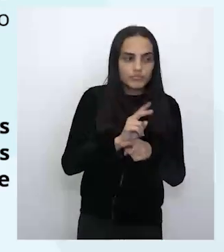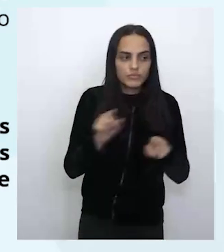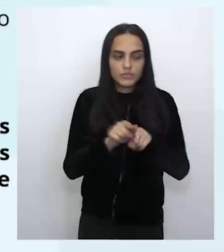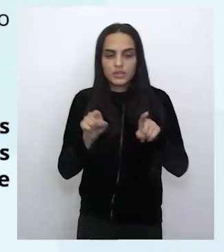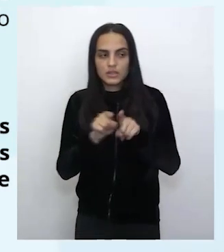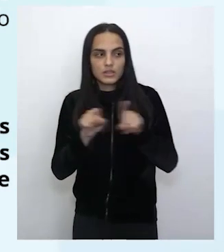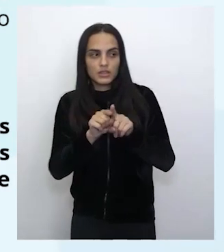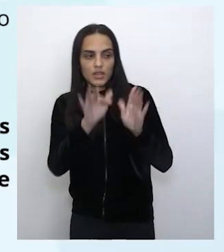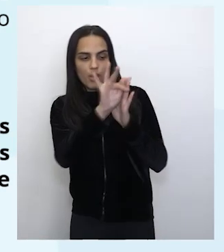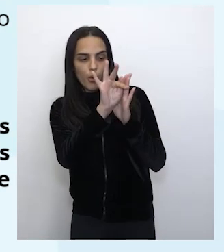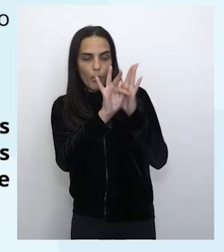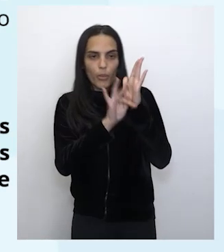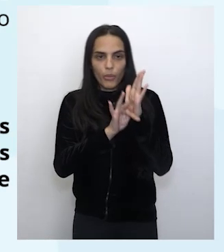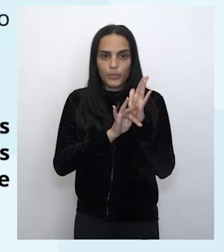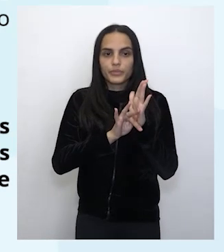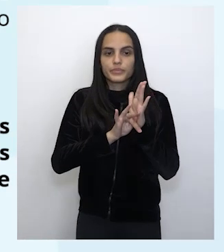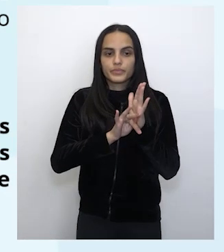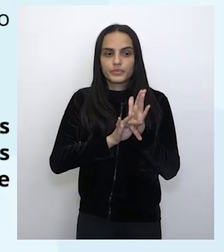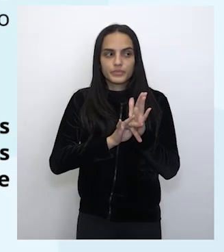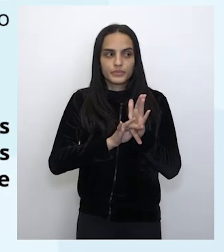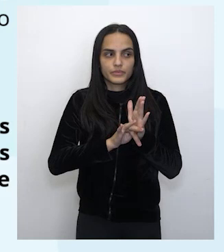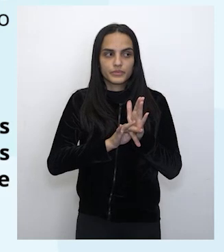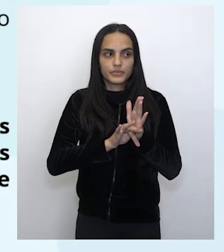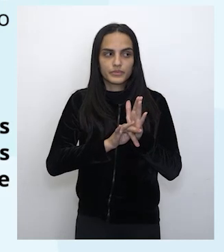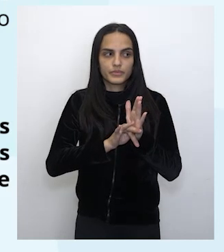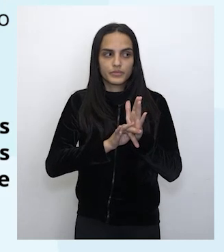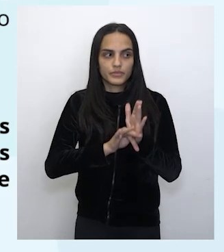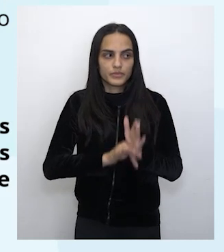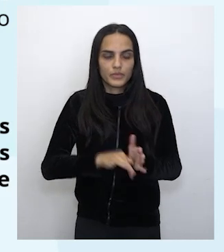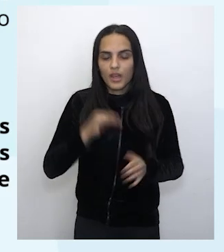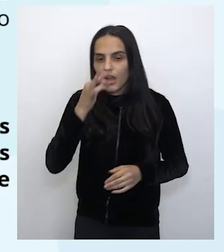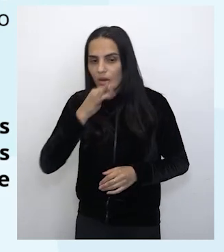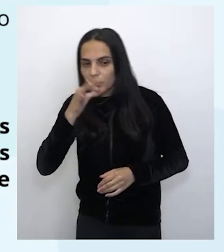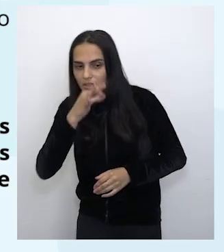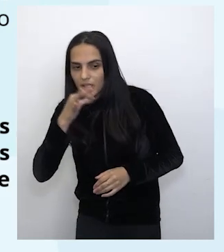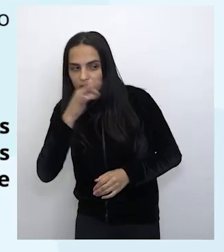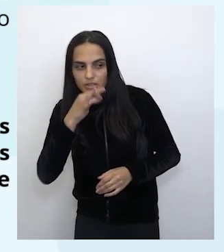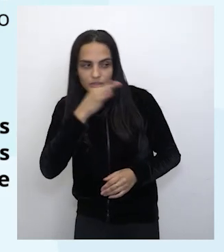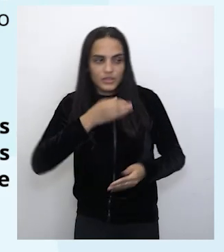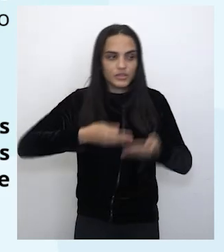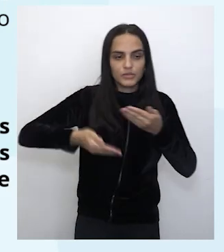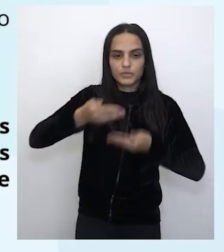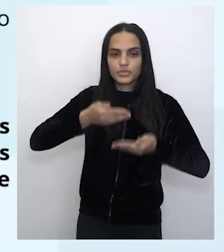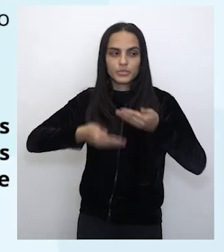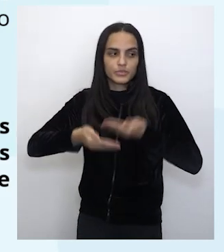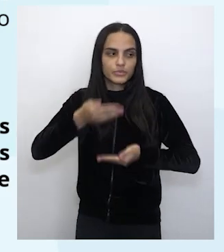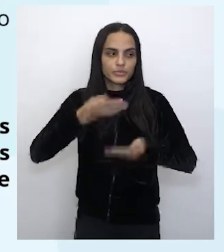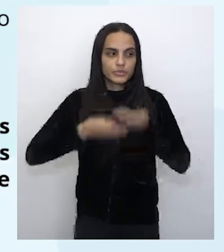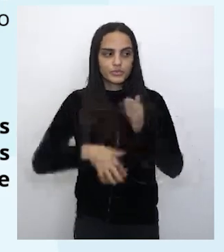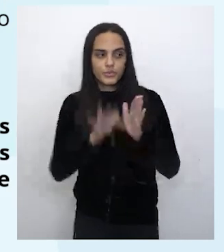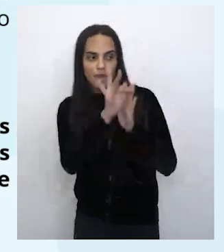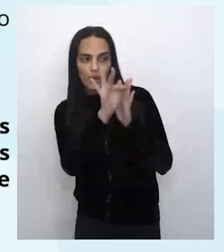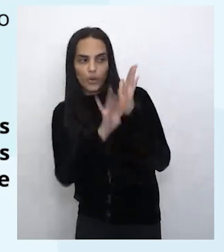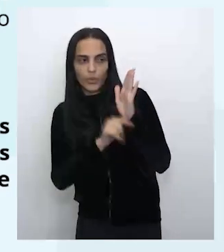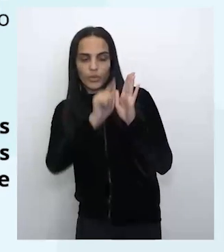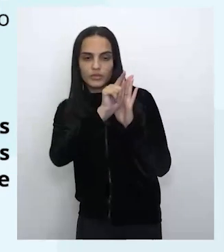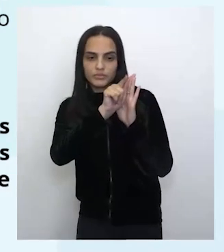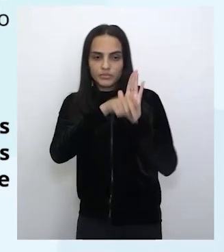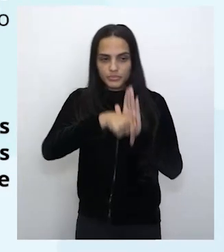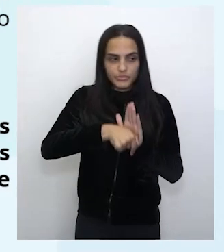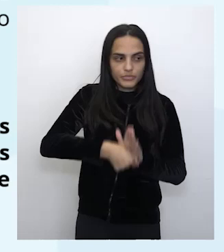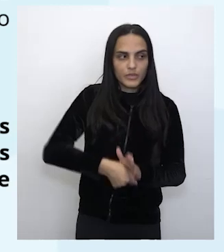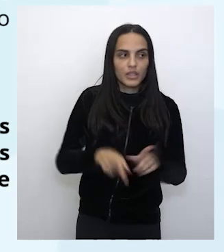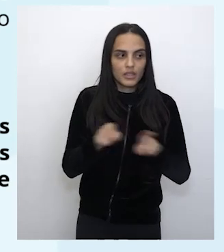textos do tipo textual, expositivo, argumentativo, do gênero textual, reportagem, e identificar